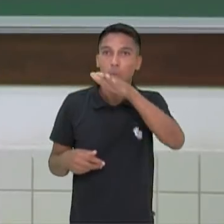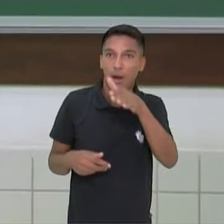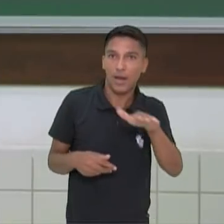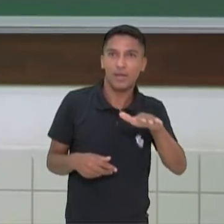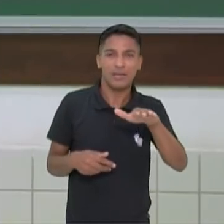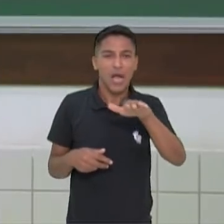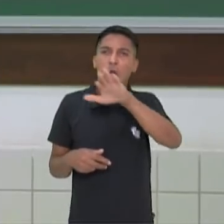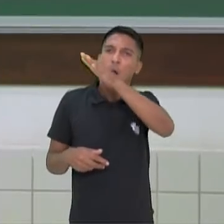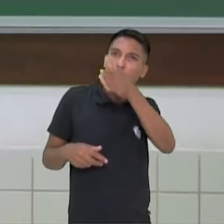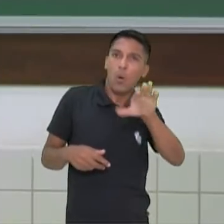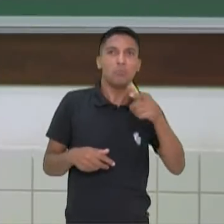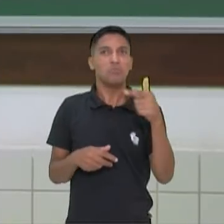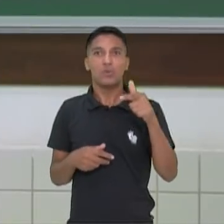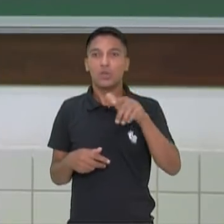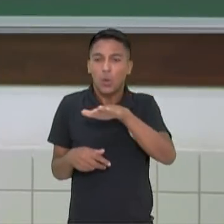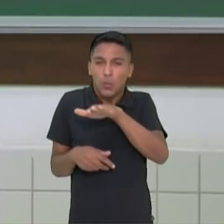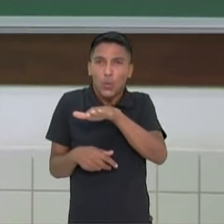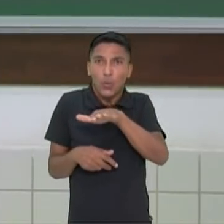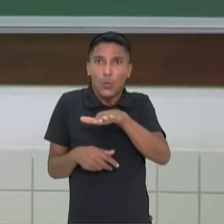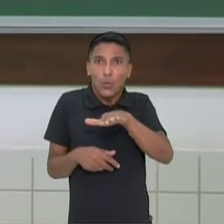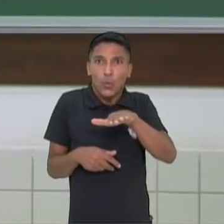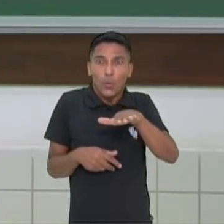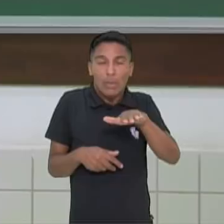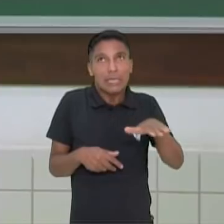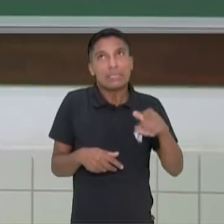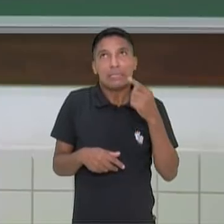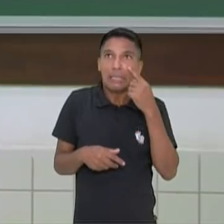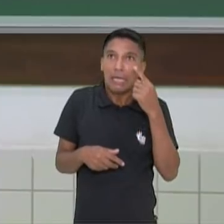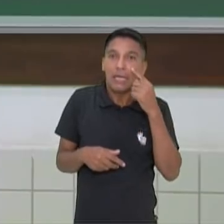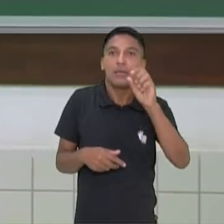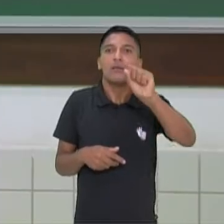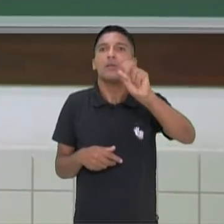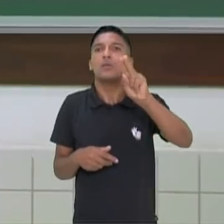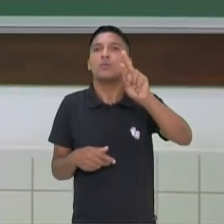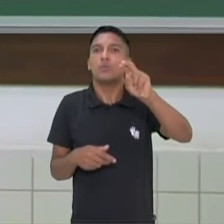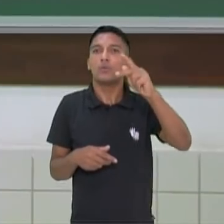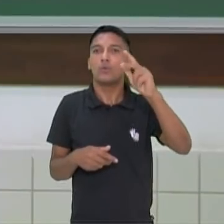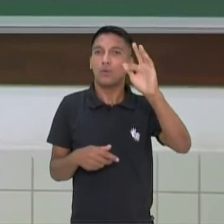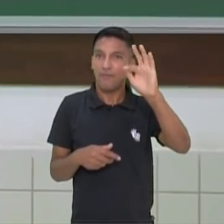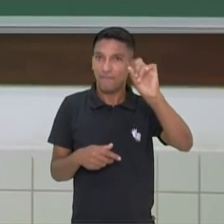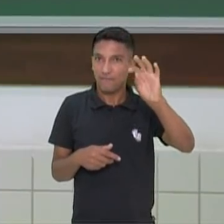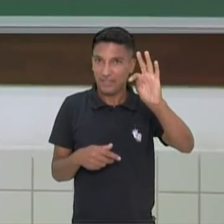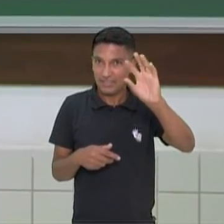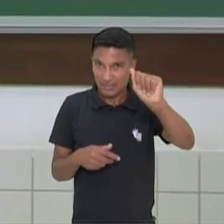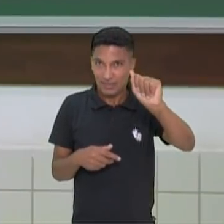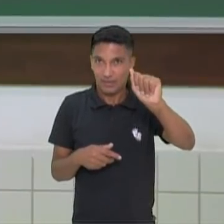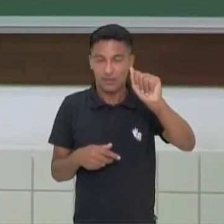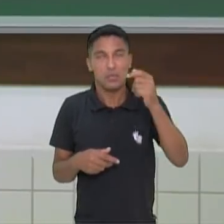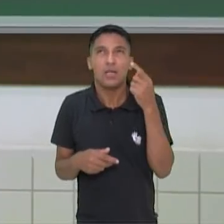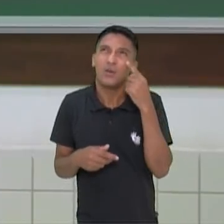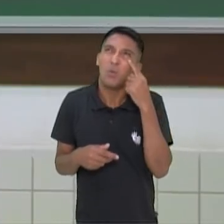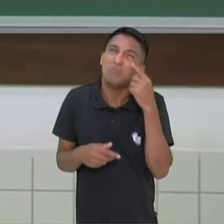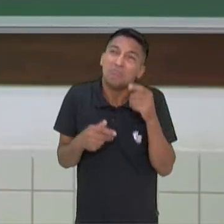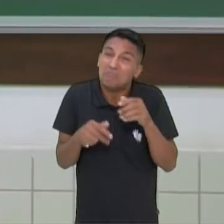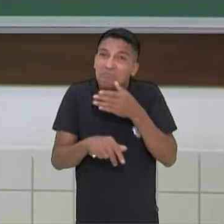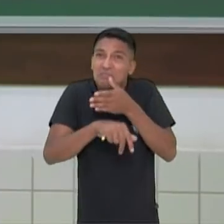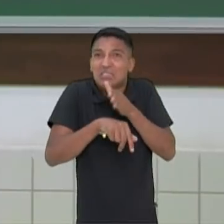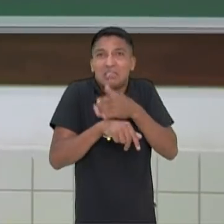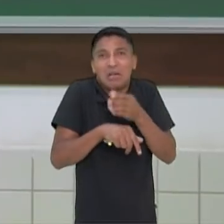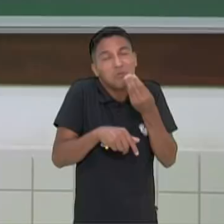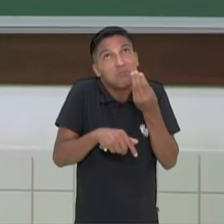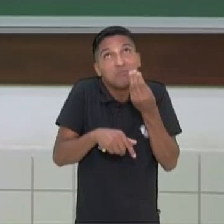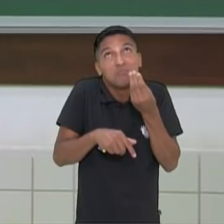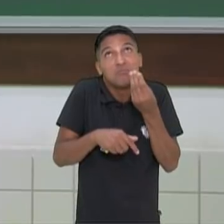liso, não tinha onda, né? E os surfistas, para acharem alguma alternativa de treino,